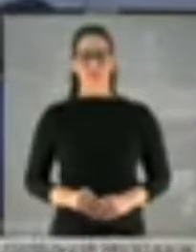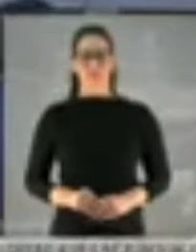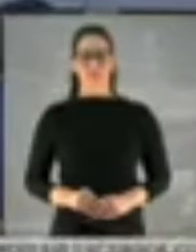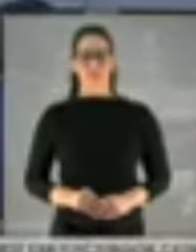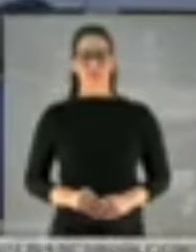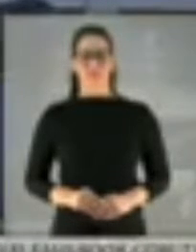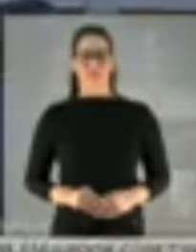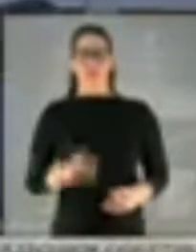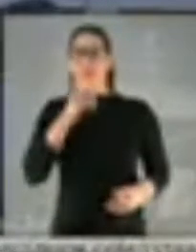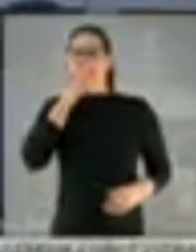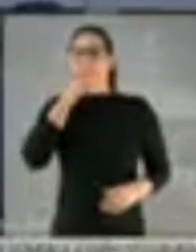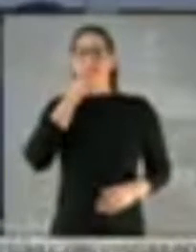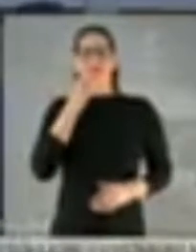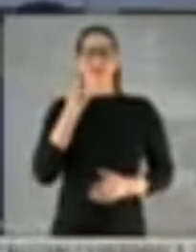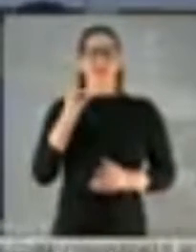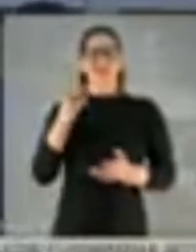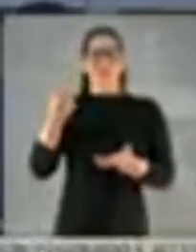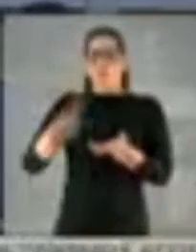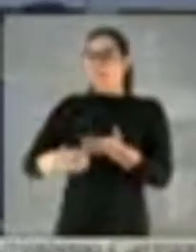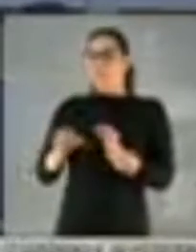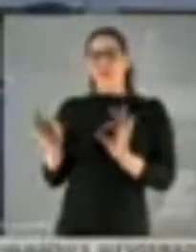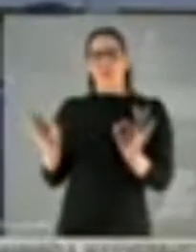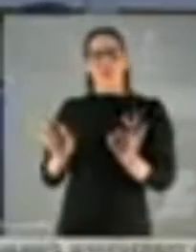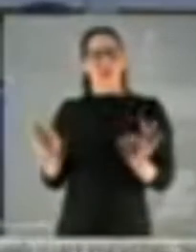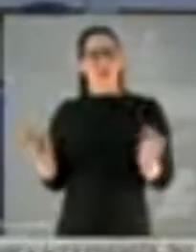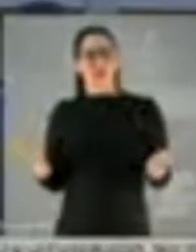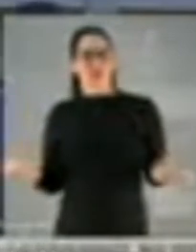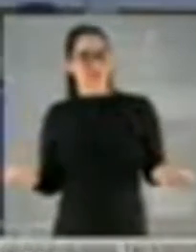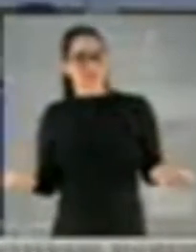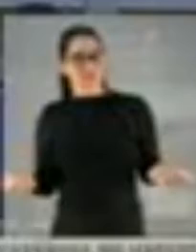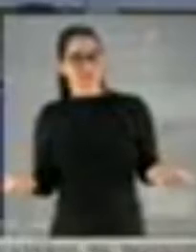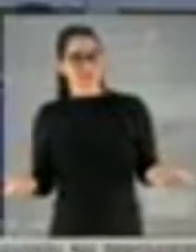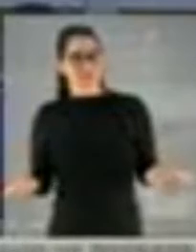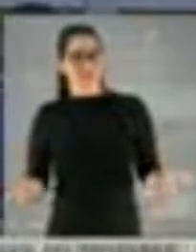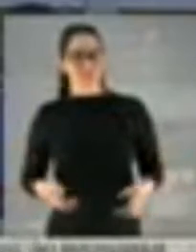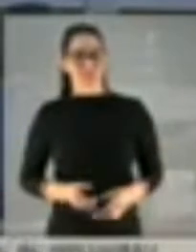Não, parece que nós não acordamos nada, porque eu... Mas, senhor presidente...